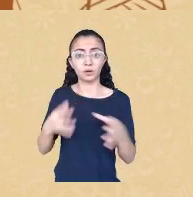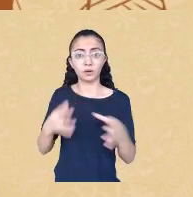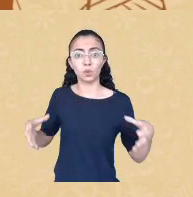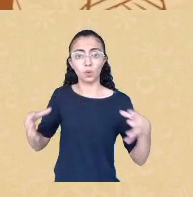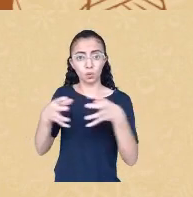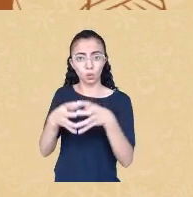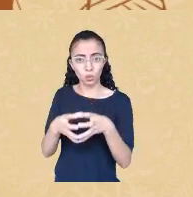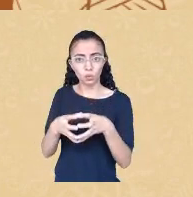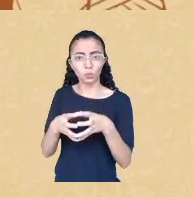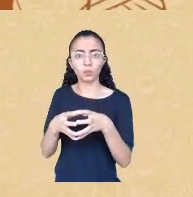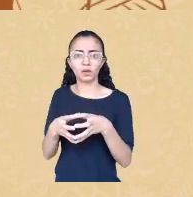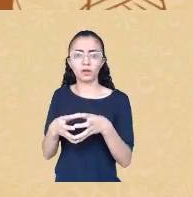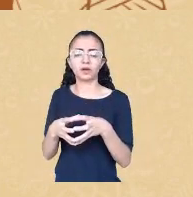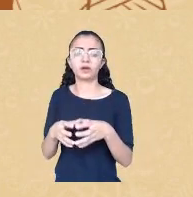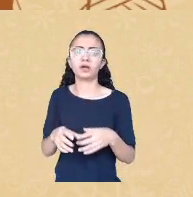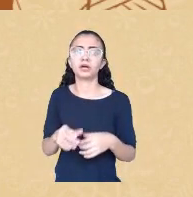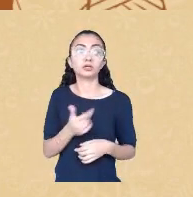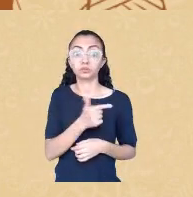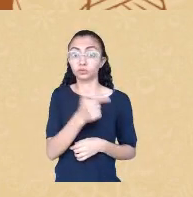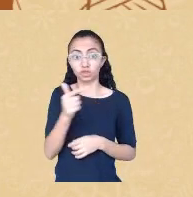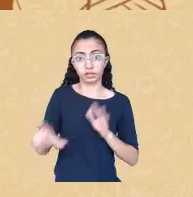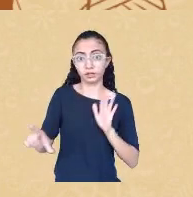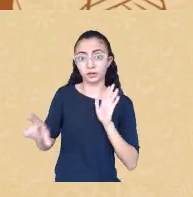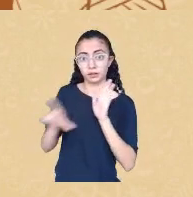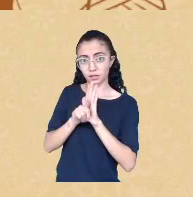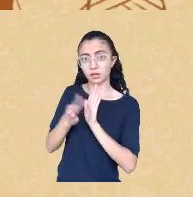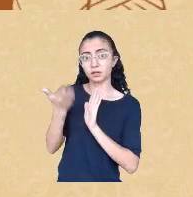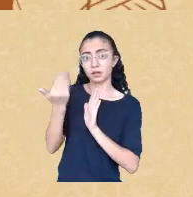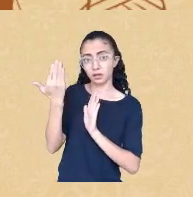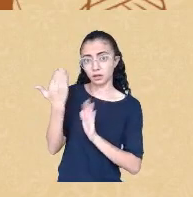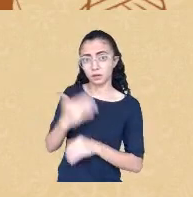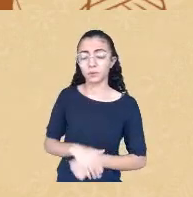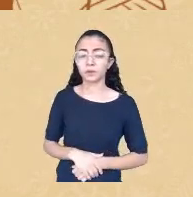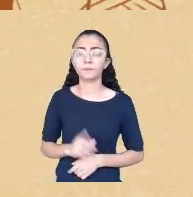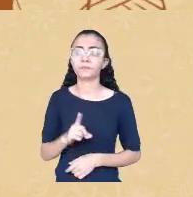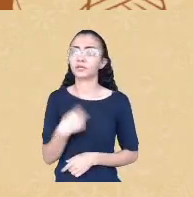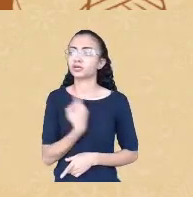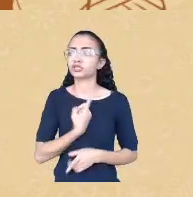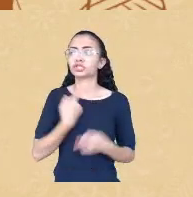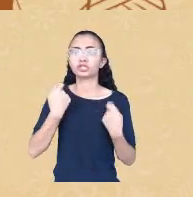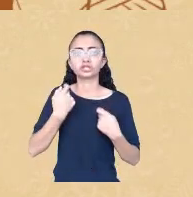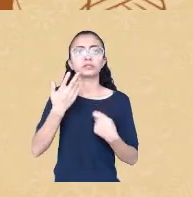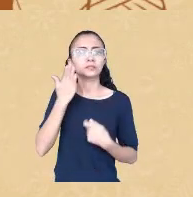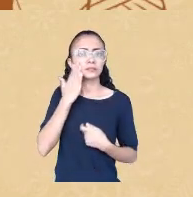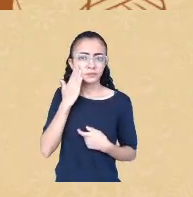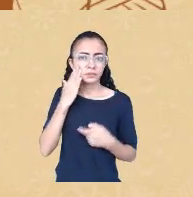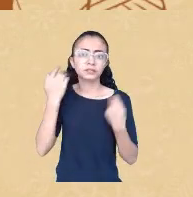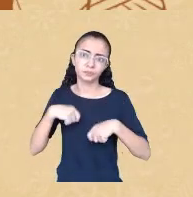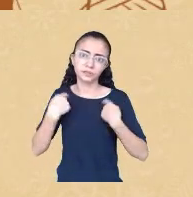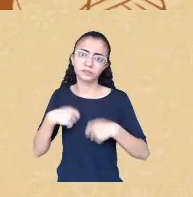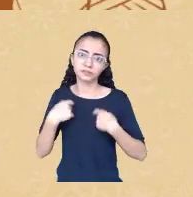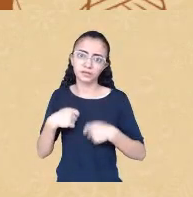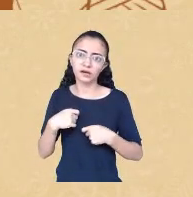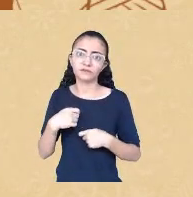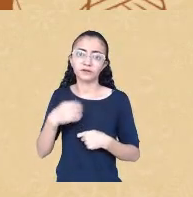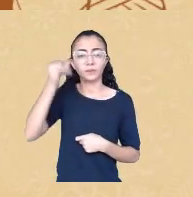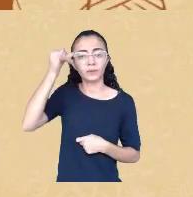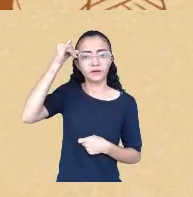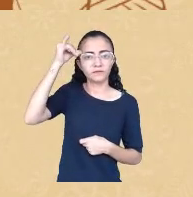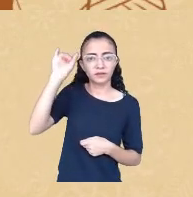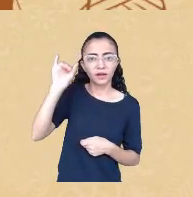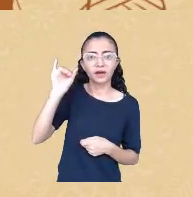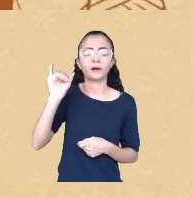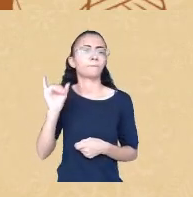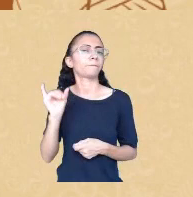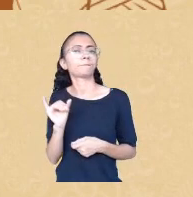nenhuma lei que estabelecesse isso, mas nós entendemos que era necessário para evitar fraude, que a gente, por exemplo, observou muitas fraudes